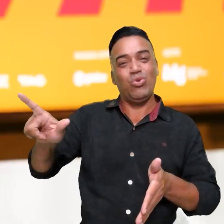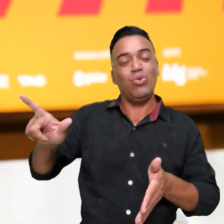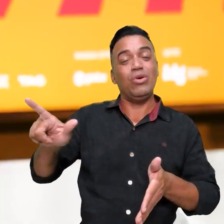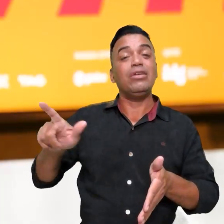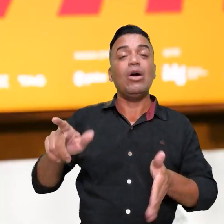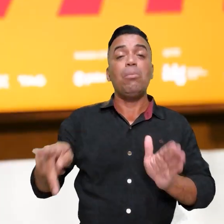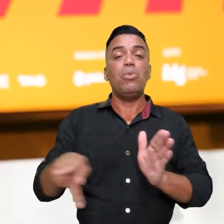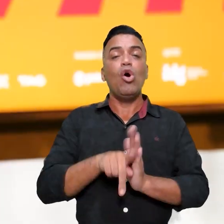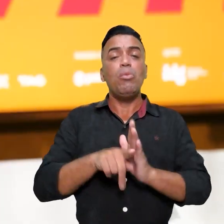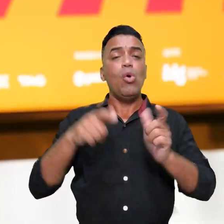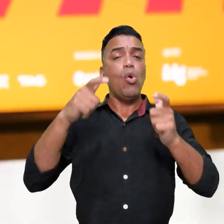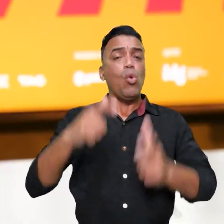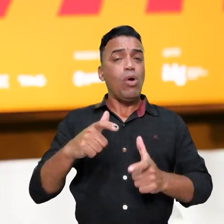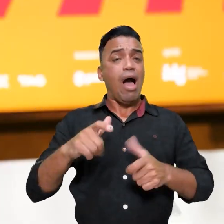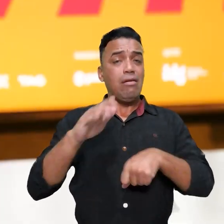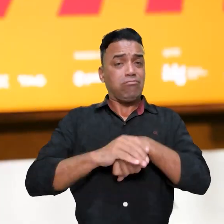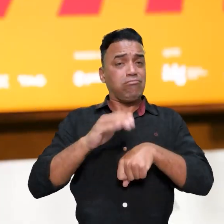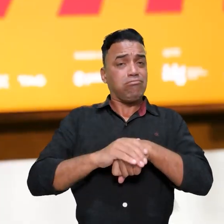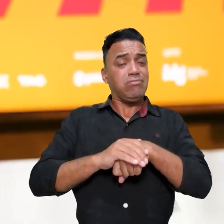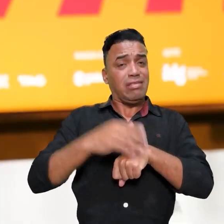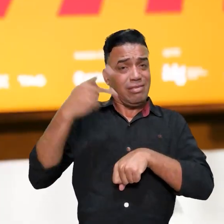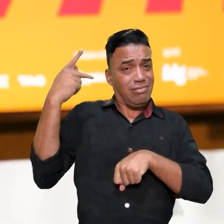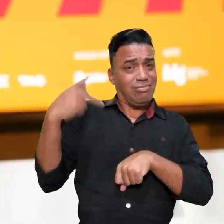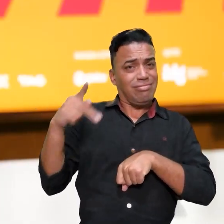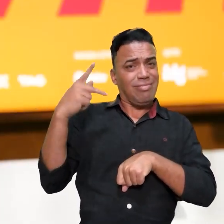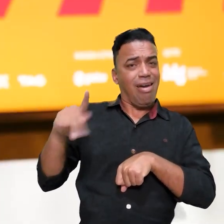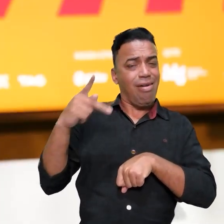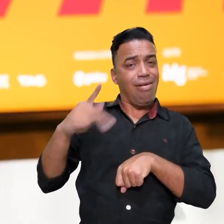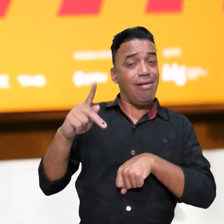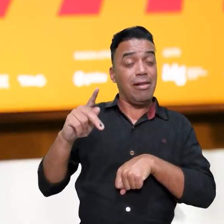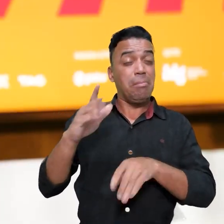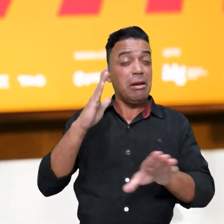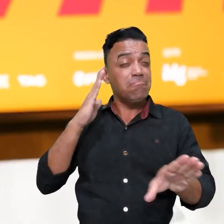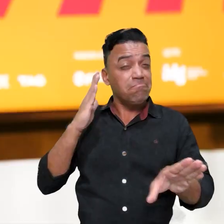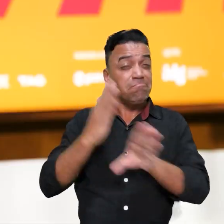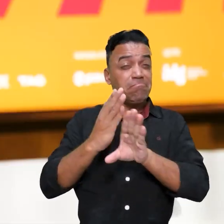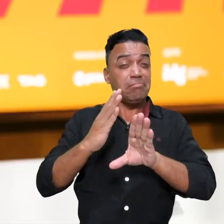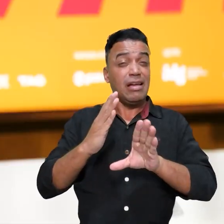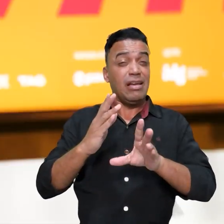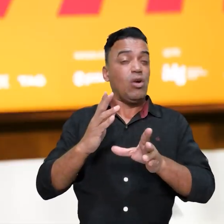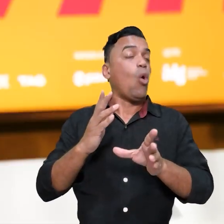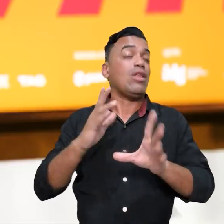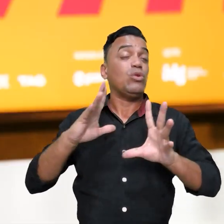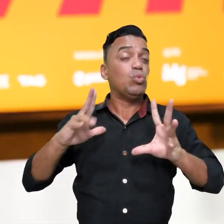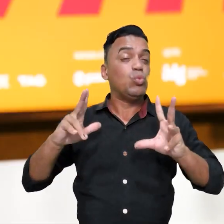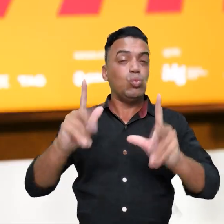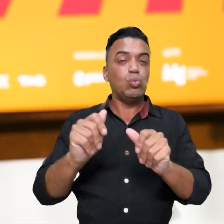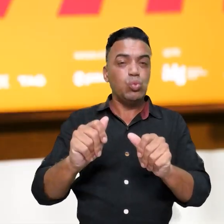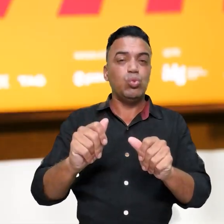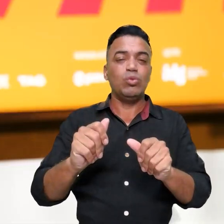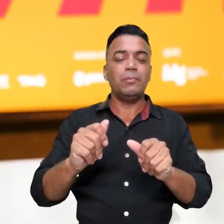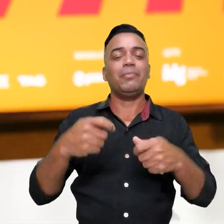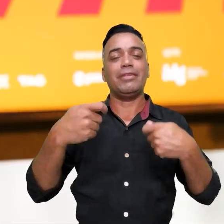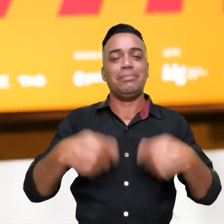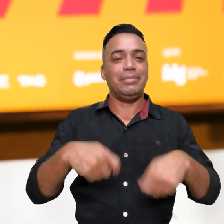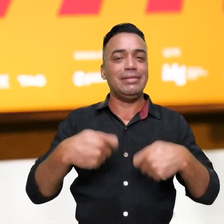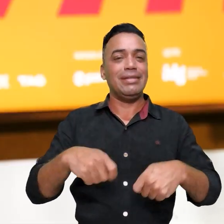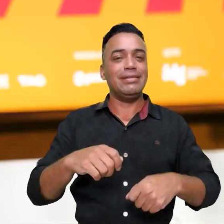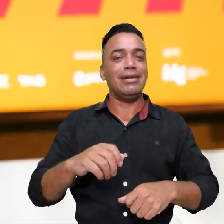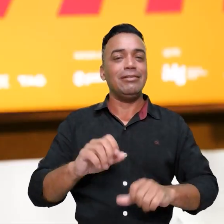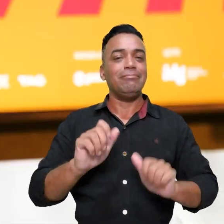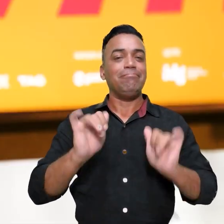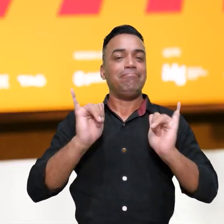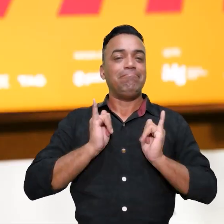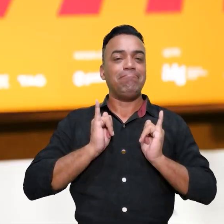lugar dela, da voz dela, e para achar tudo isso, ela precisa se dar o